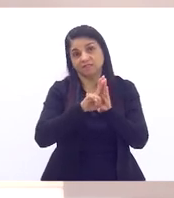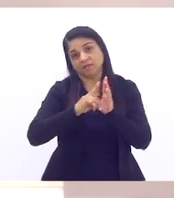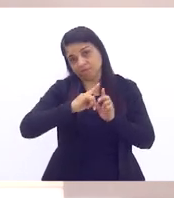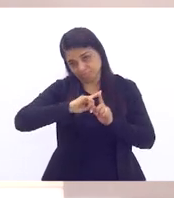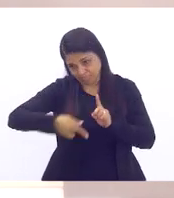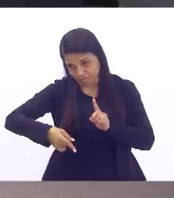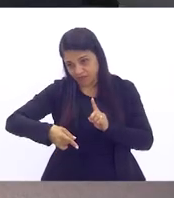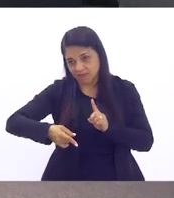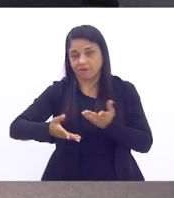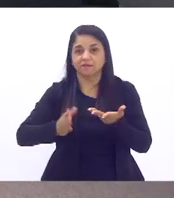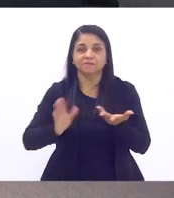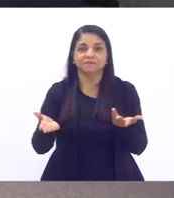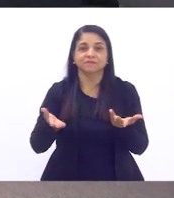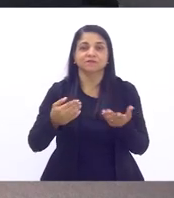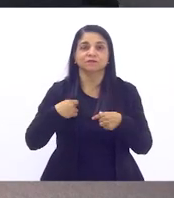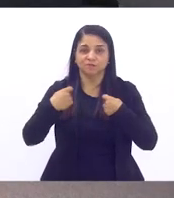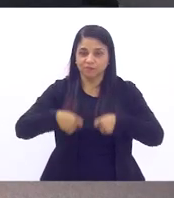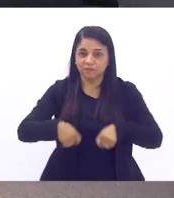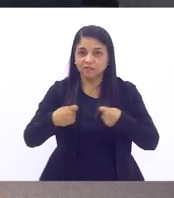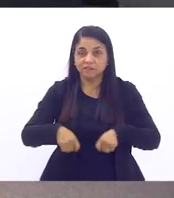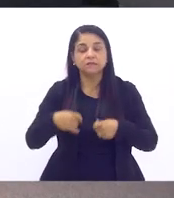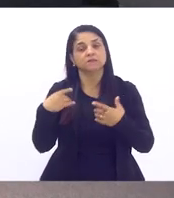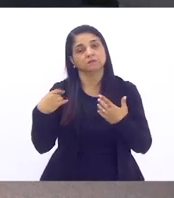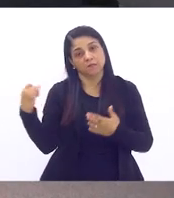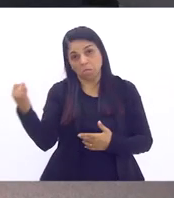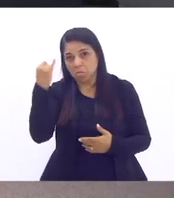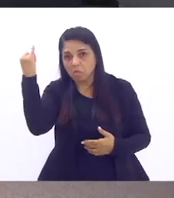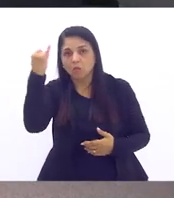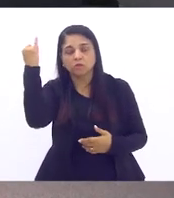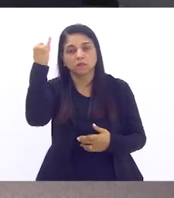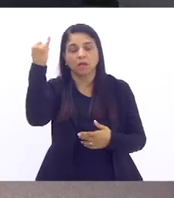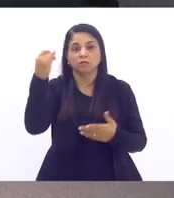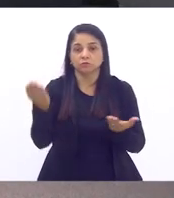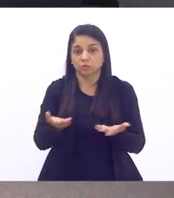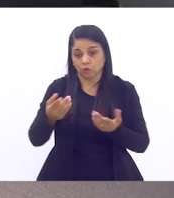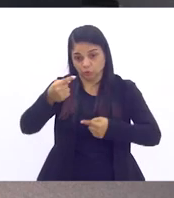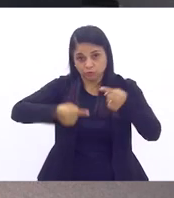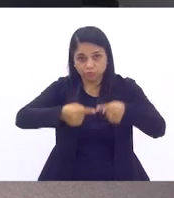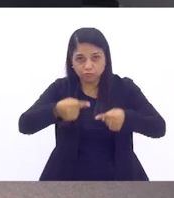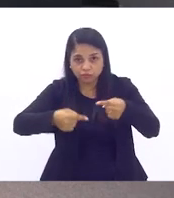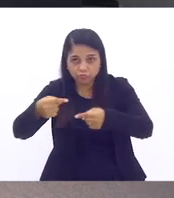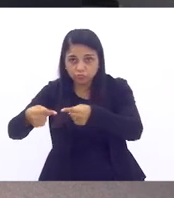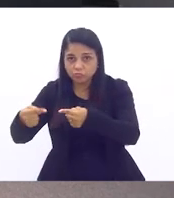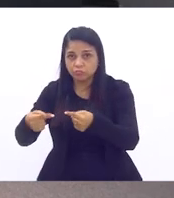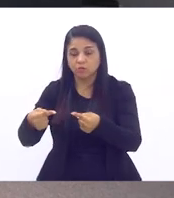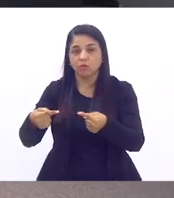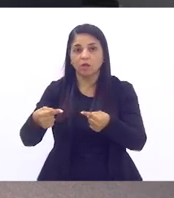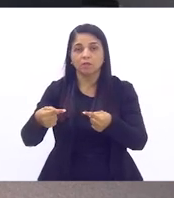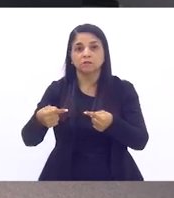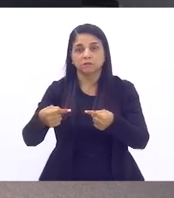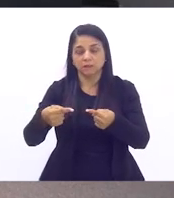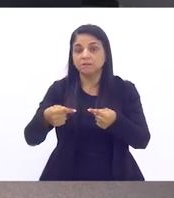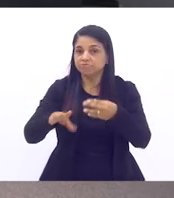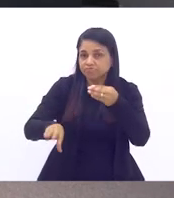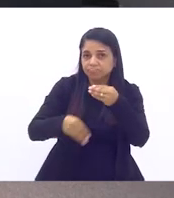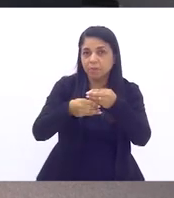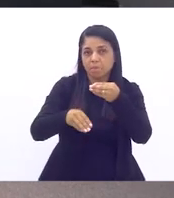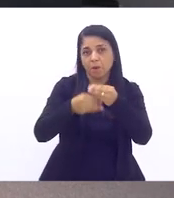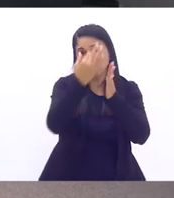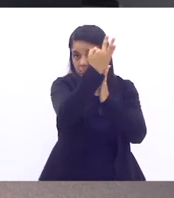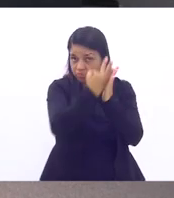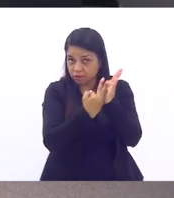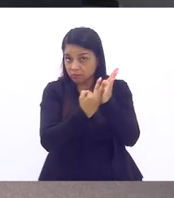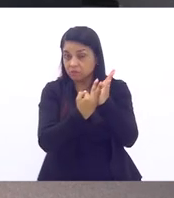dispositivo de lei porque Considero que seja importante também já que a gente está fazendo aqui enfrentamento criando Vanguarda a gente também colocar